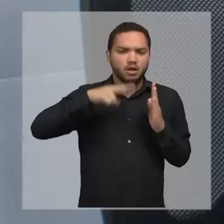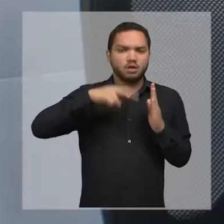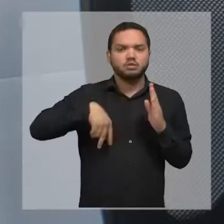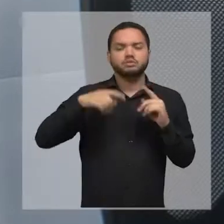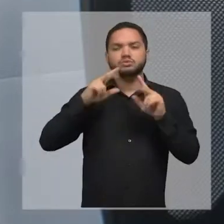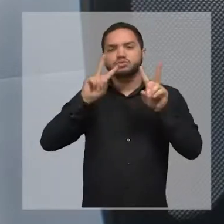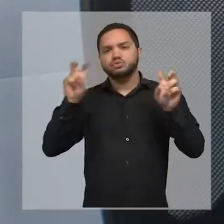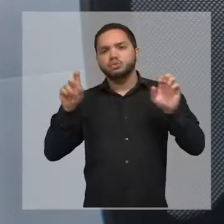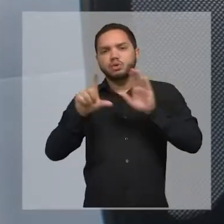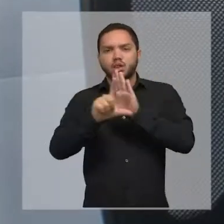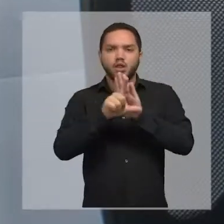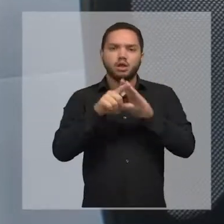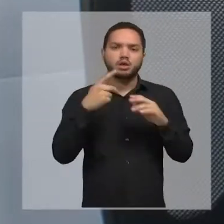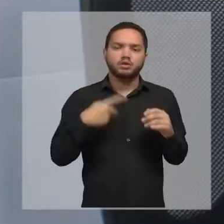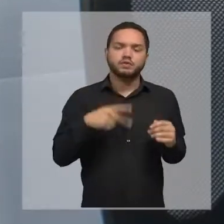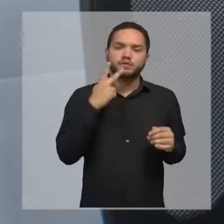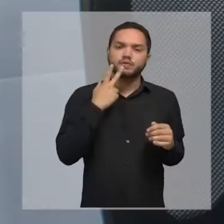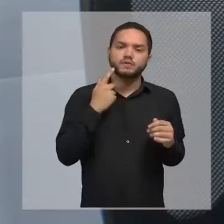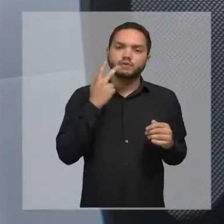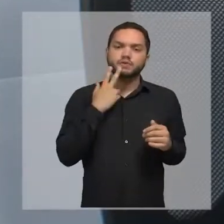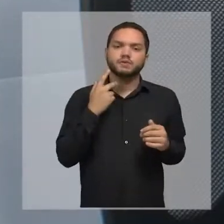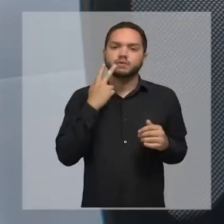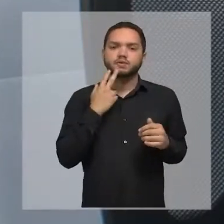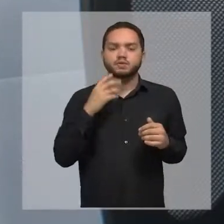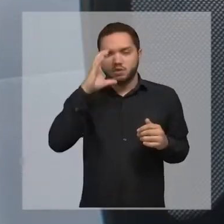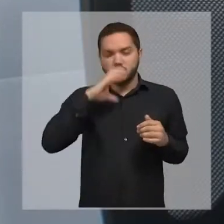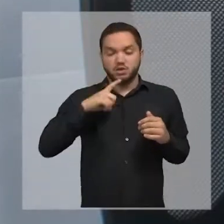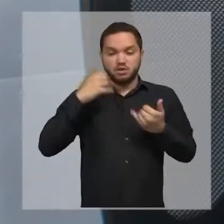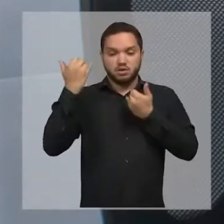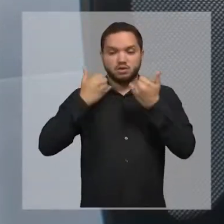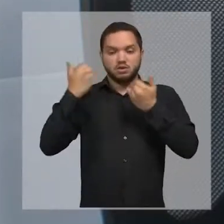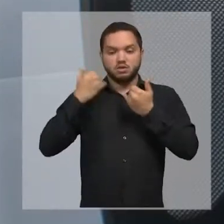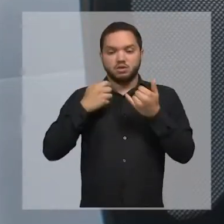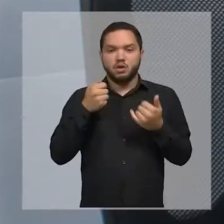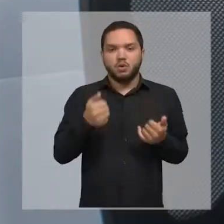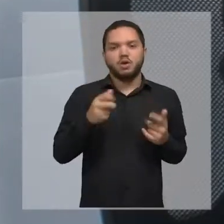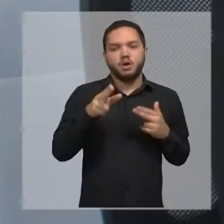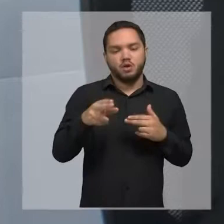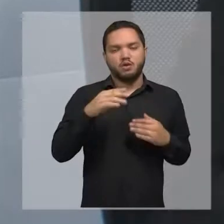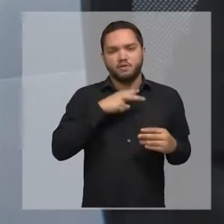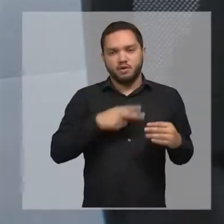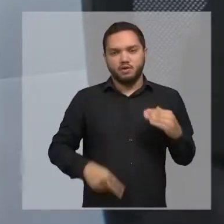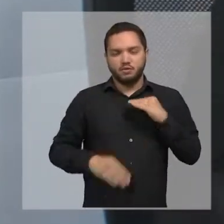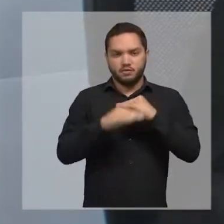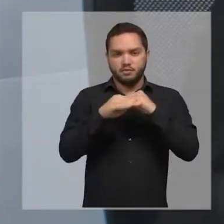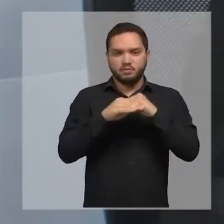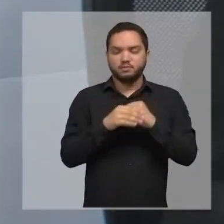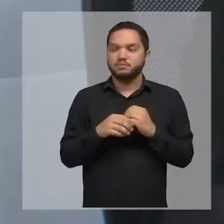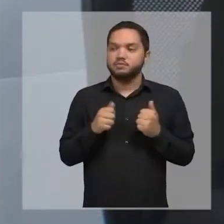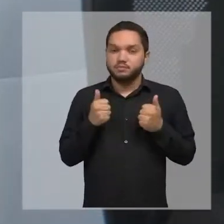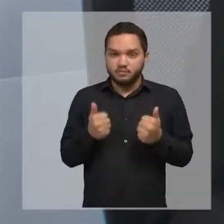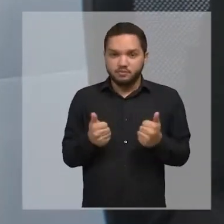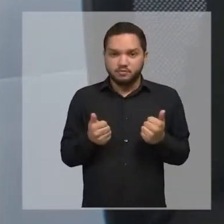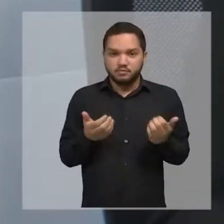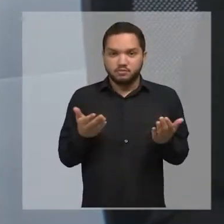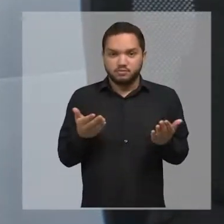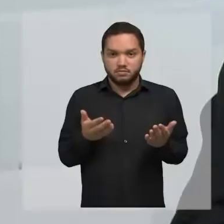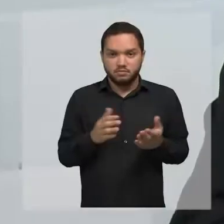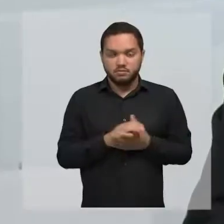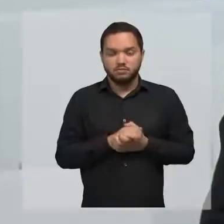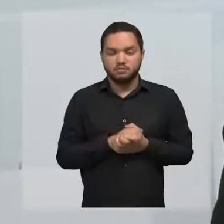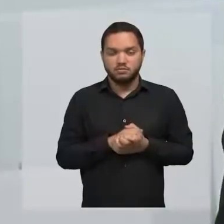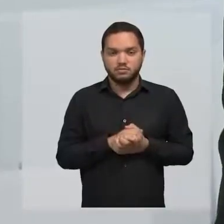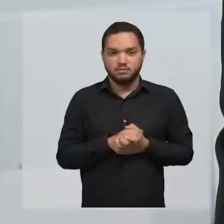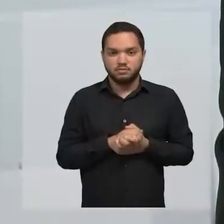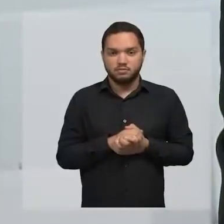questão das leis de Fortaleza, um cidadão bem informado é quase um vereador. Muito bem. Num